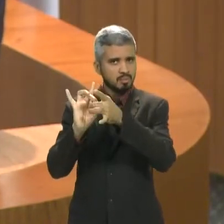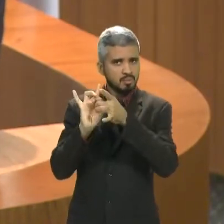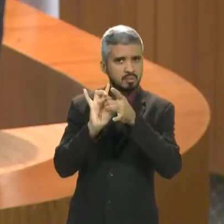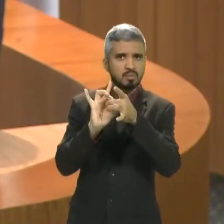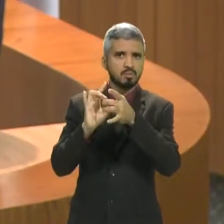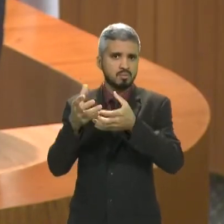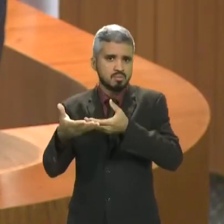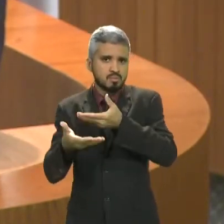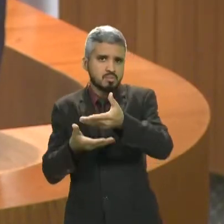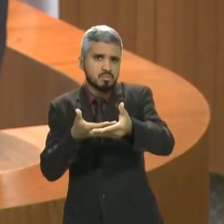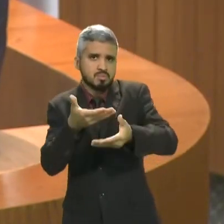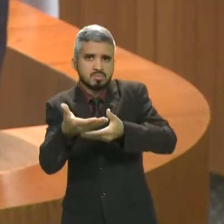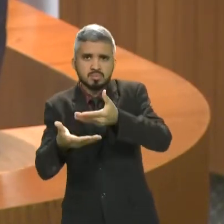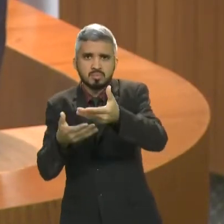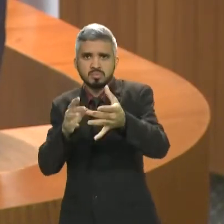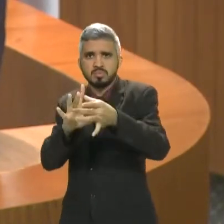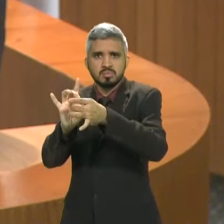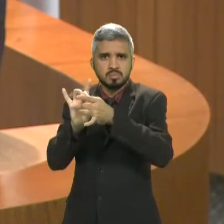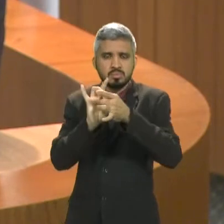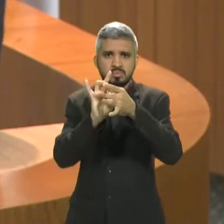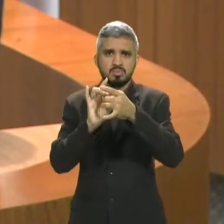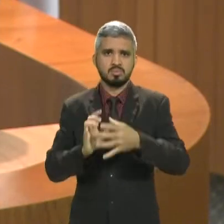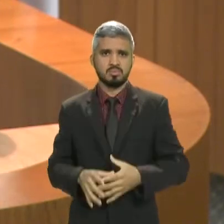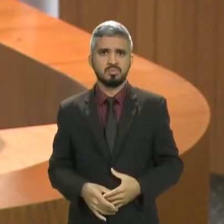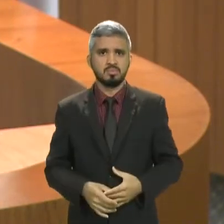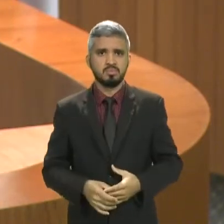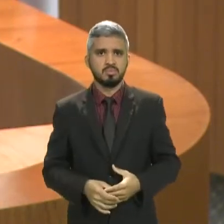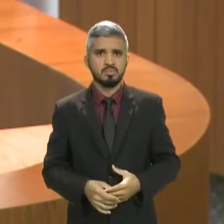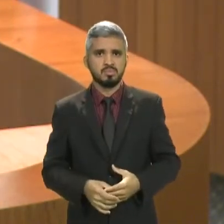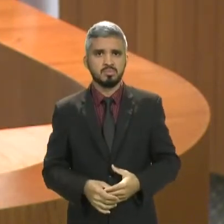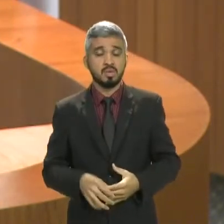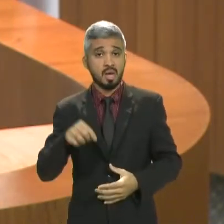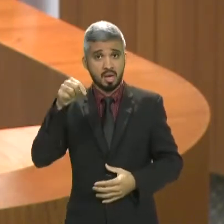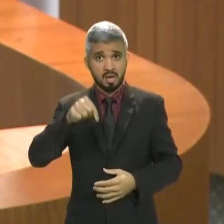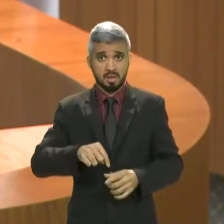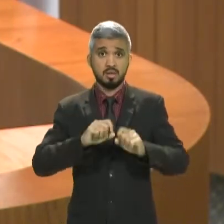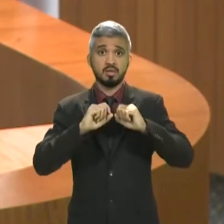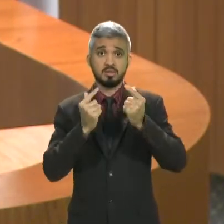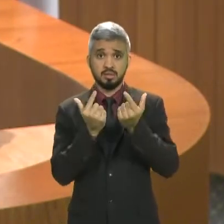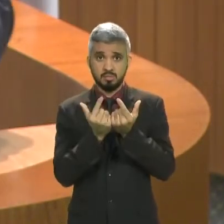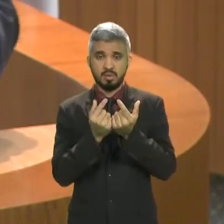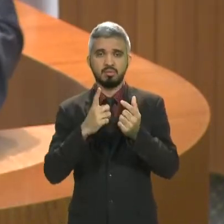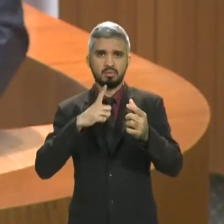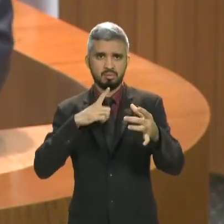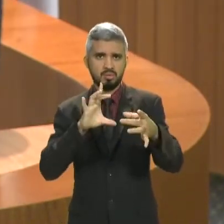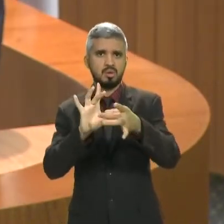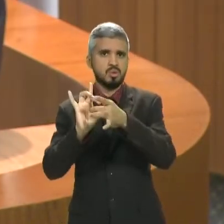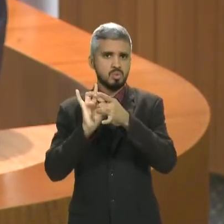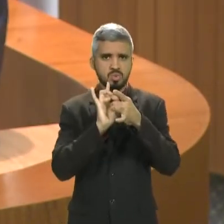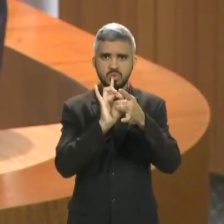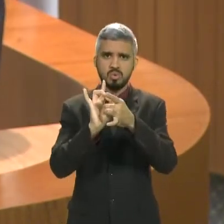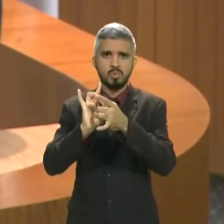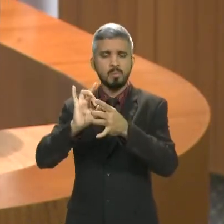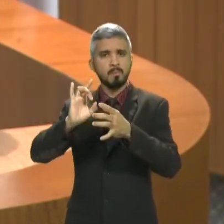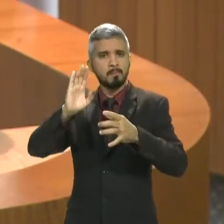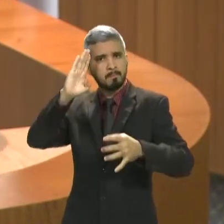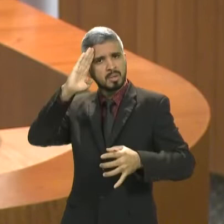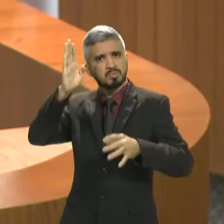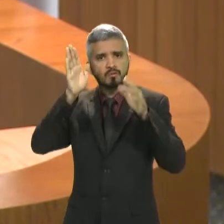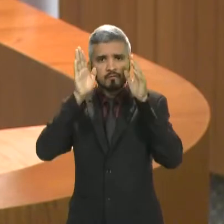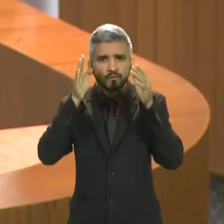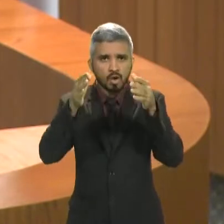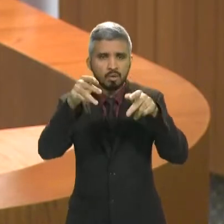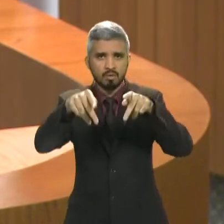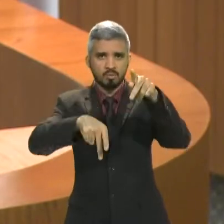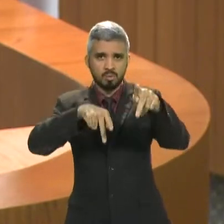residência, colocou da mesma situação. Que aqui não, os trabalhos vão ser de forma harmônica em favor da população, agora